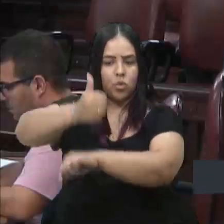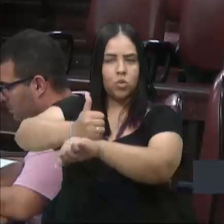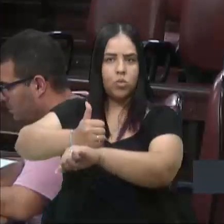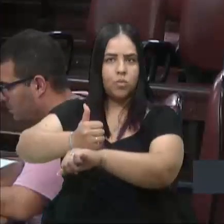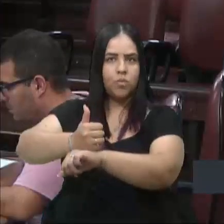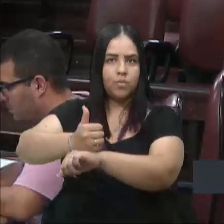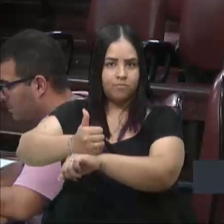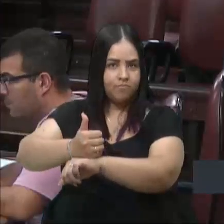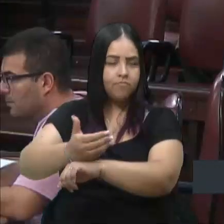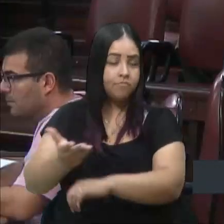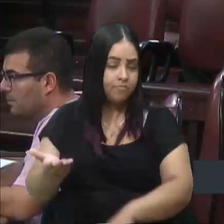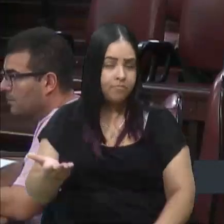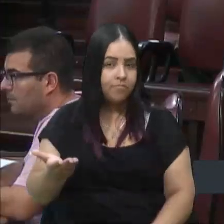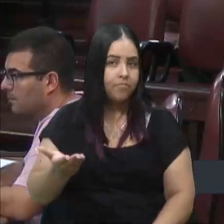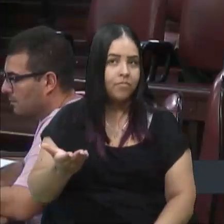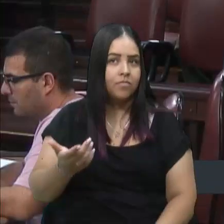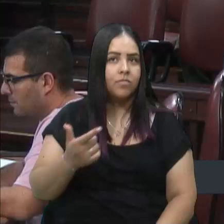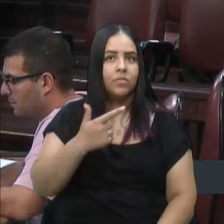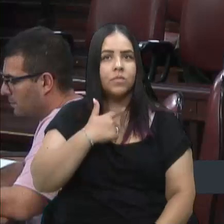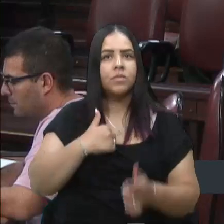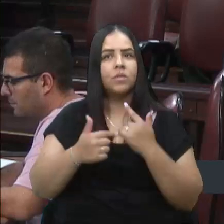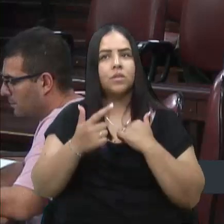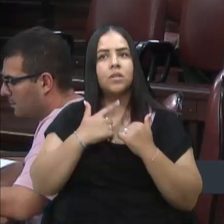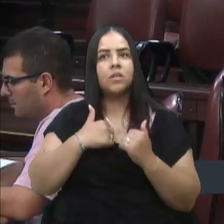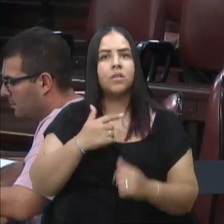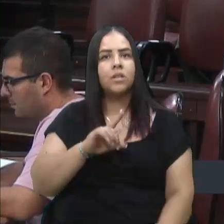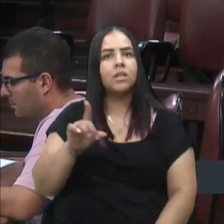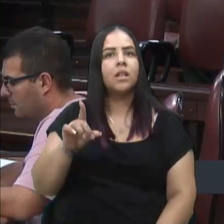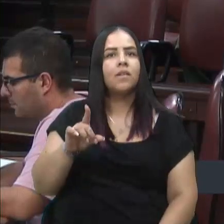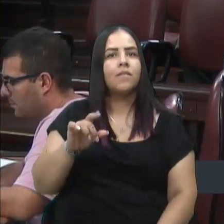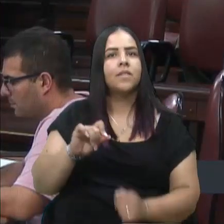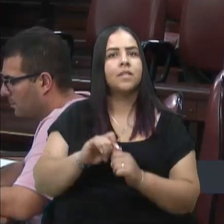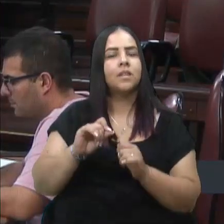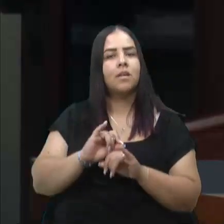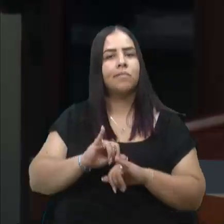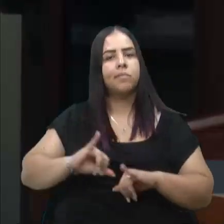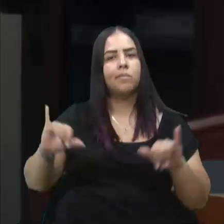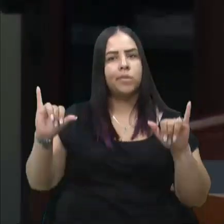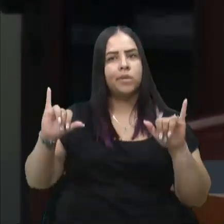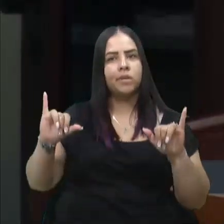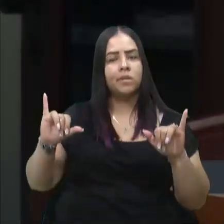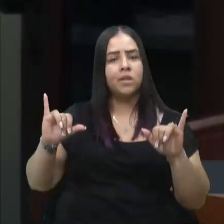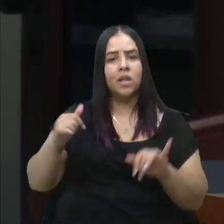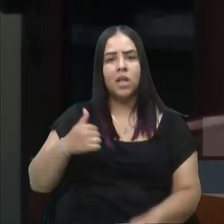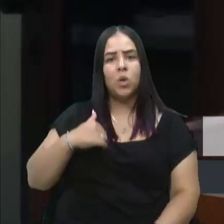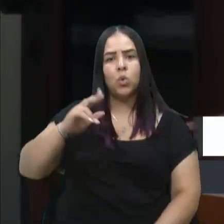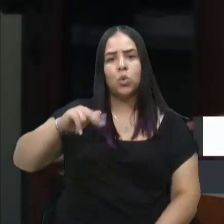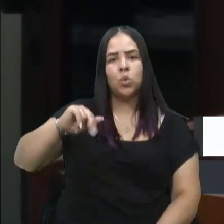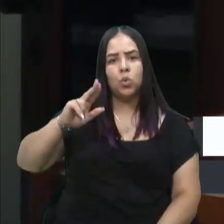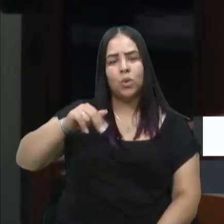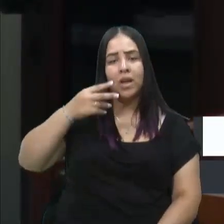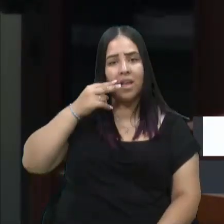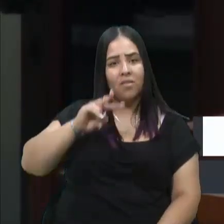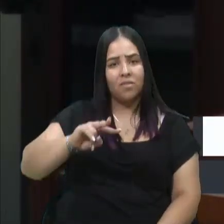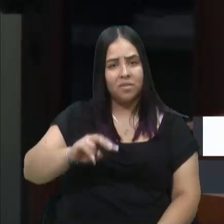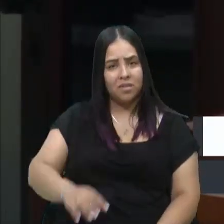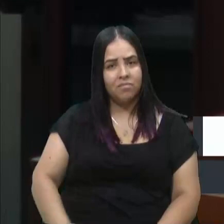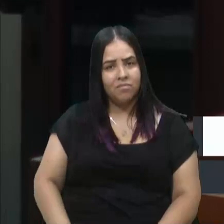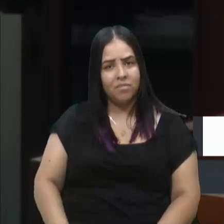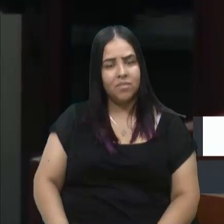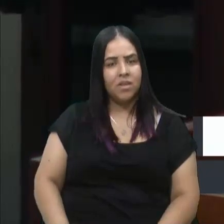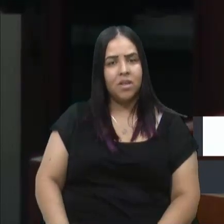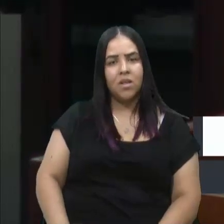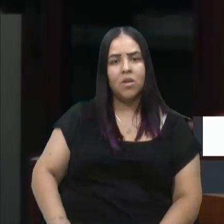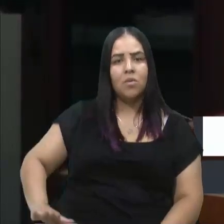Eu gostaria que, quando fizeram a campanha trocar o livro por uma arma, eu nunca vi um bandido,